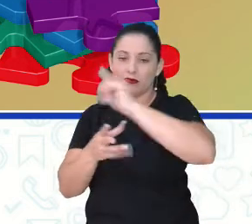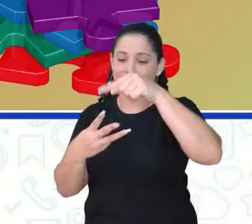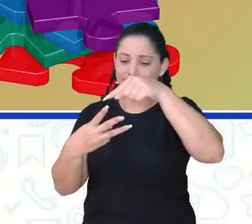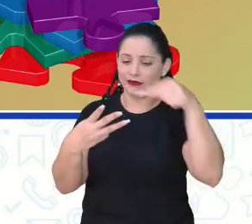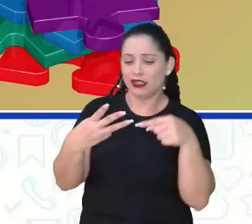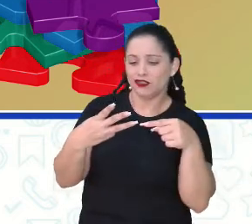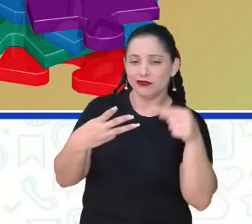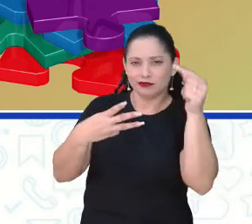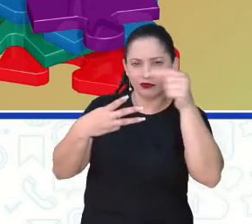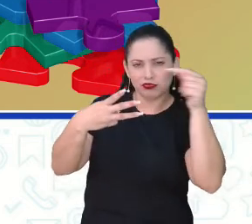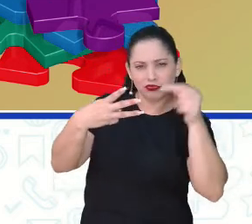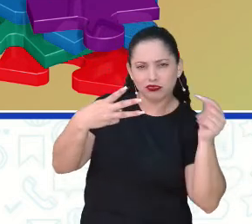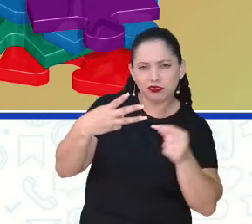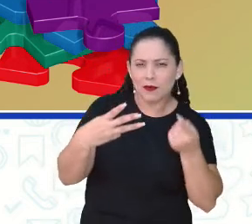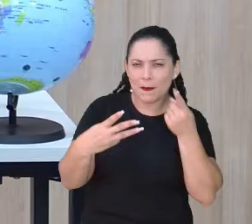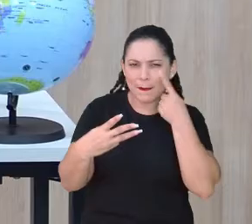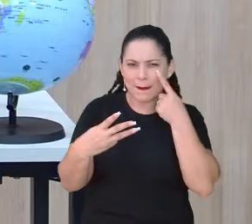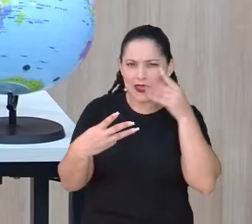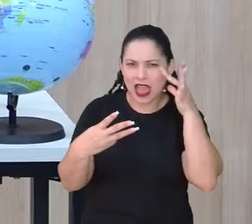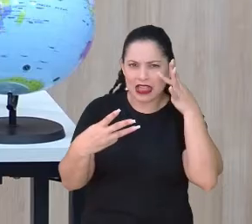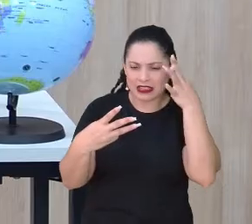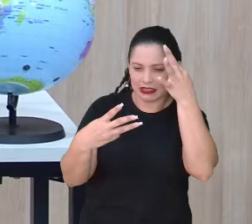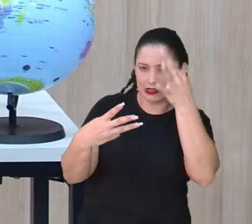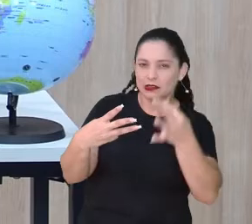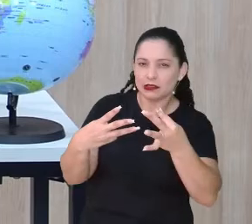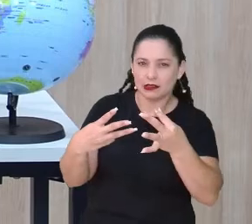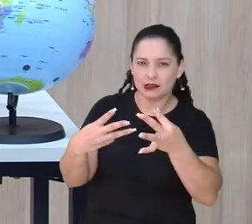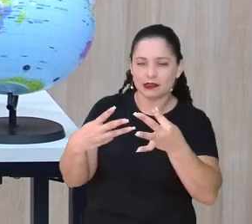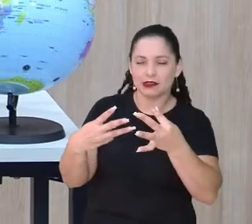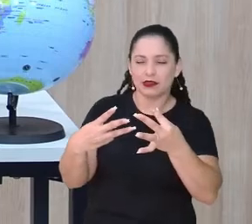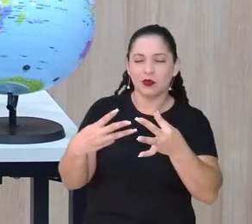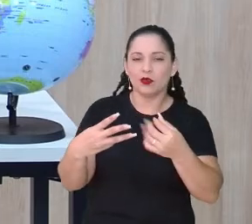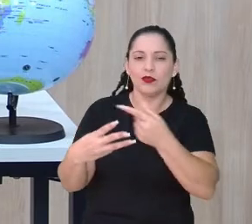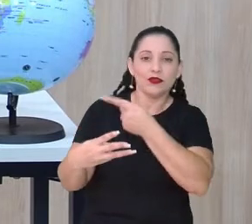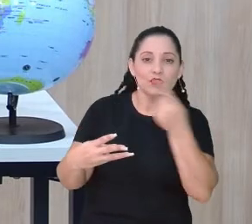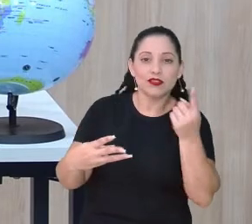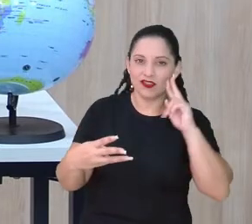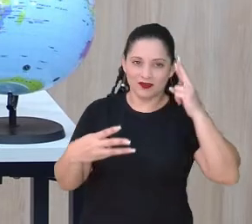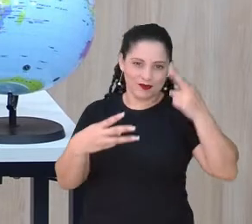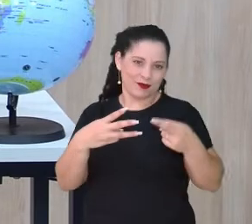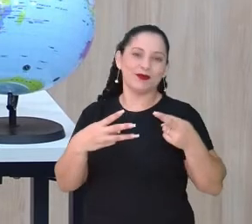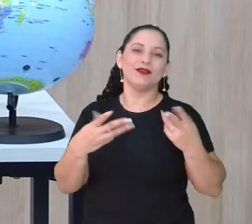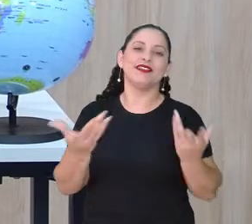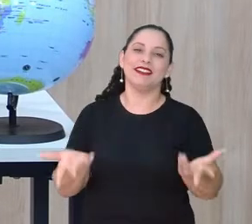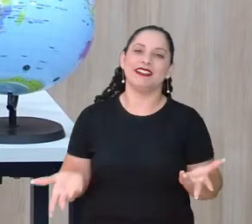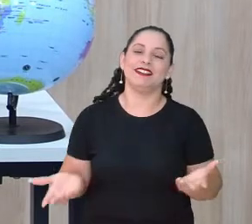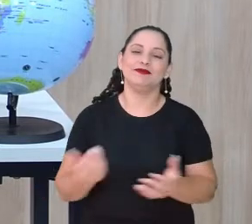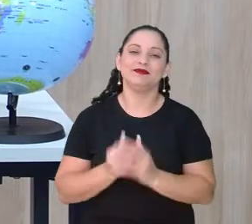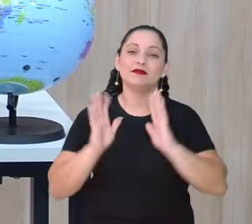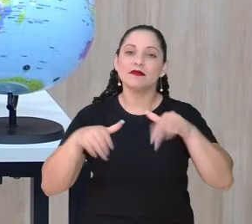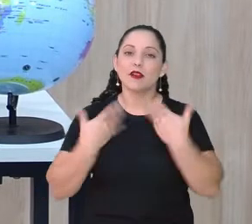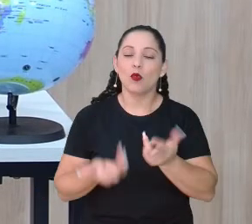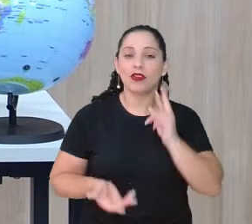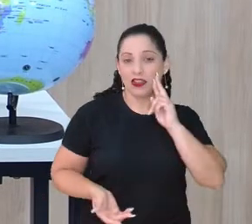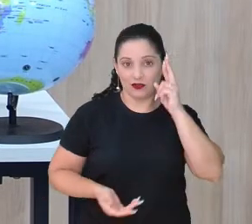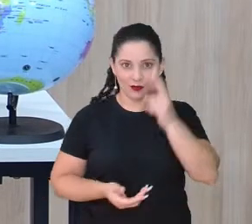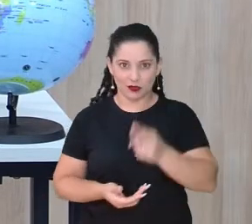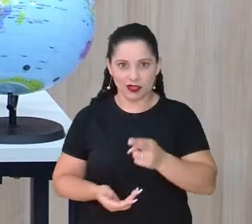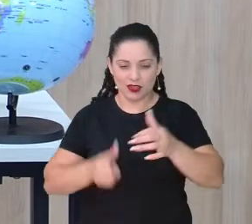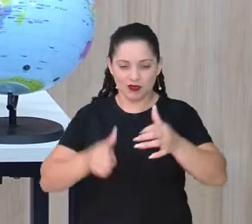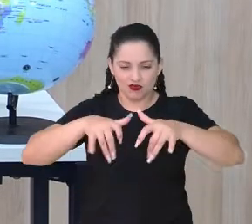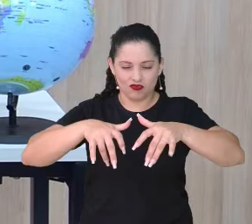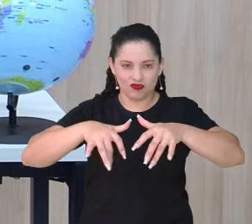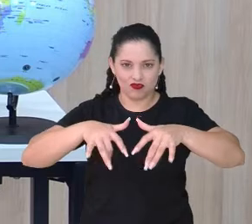que, se vocês prestarem bastante atenção, vocês vão poder responder. Então, quando vocês forem responder aí no